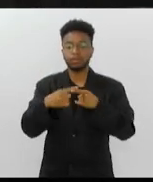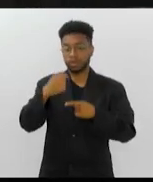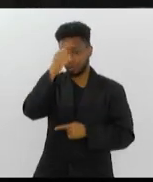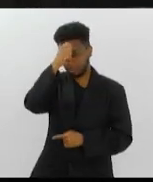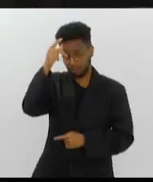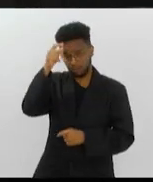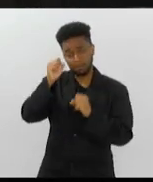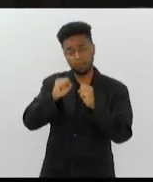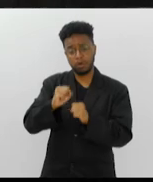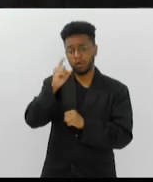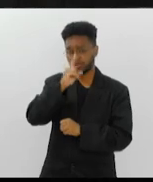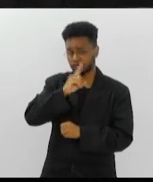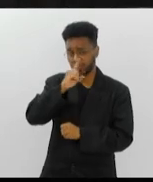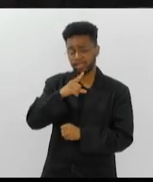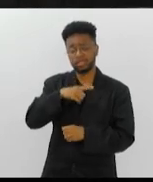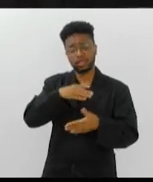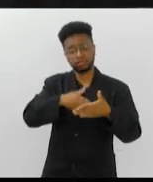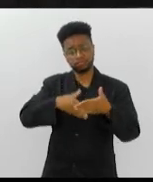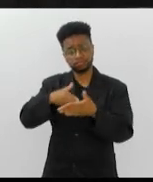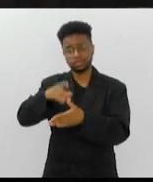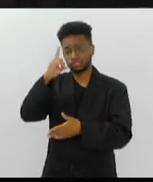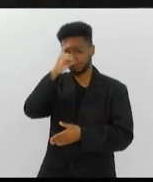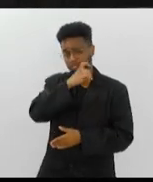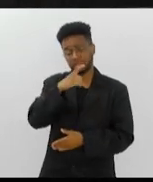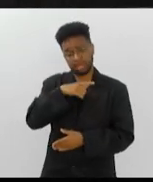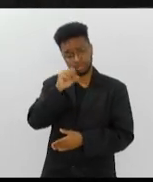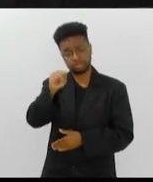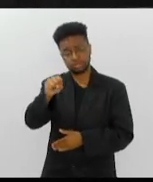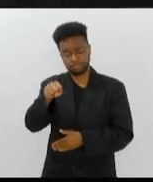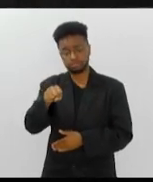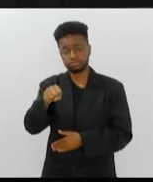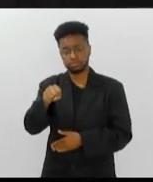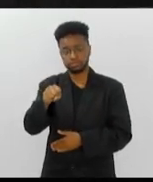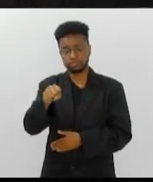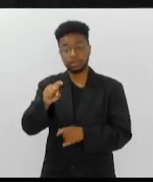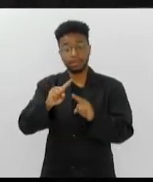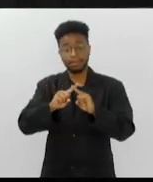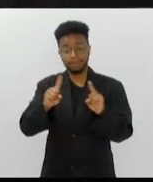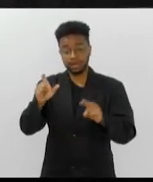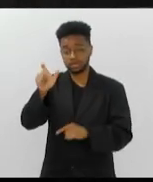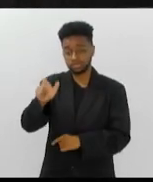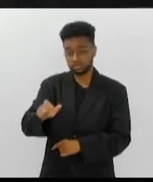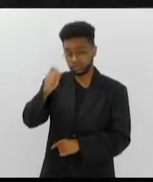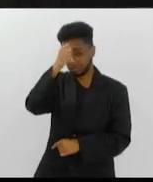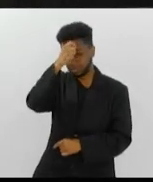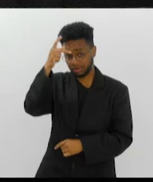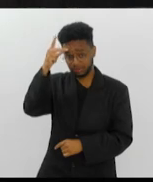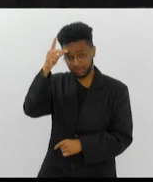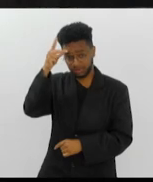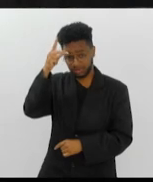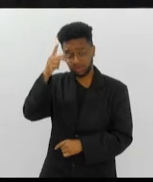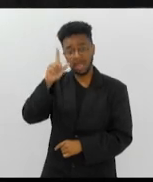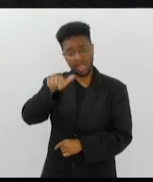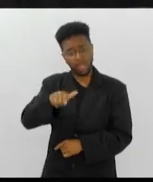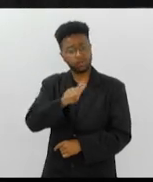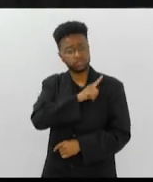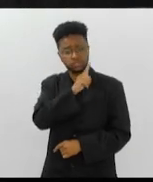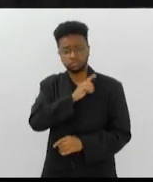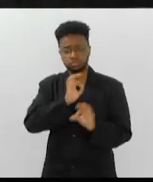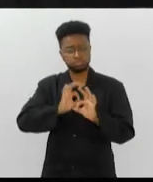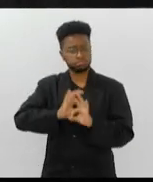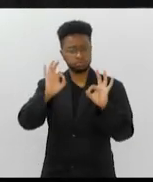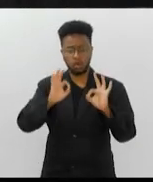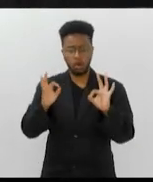suas falhas, as suas dificuldades. Realmente tem. Mas o prefeito é um gestor